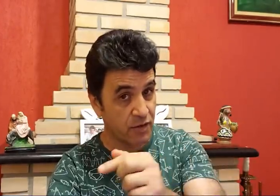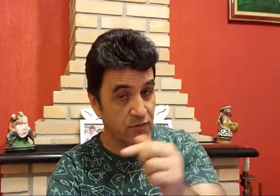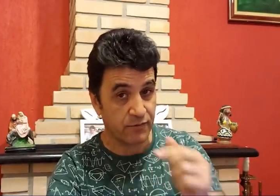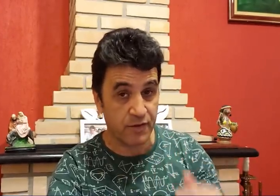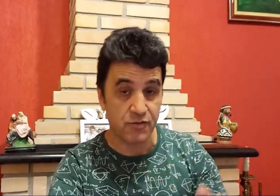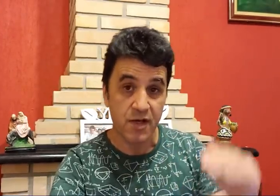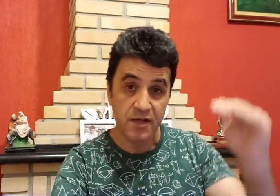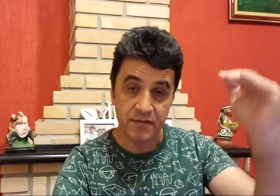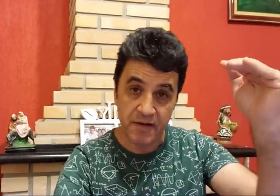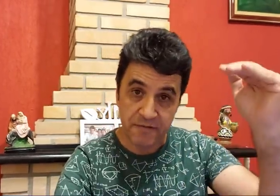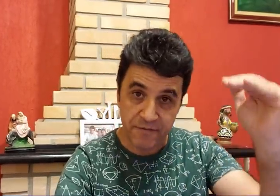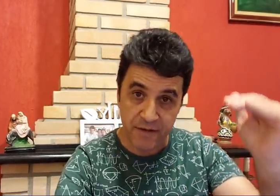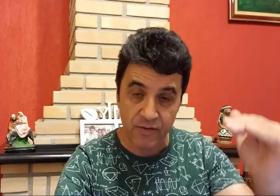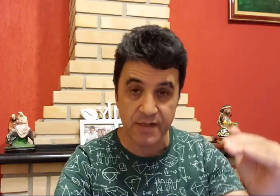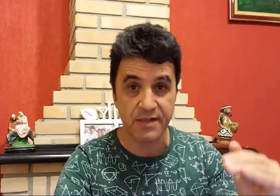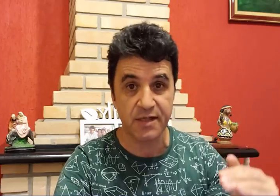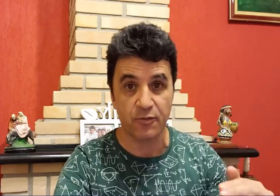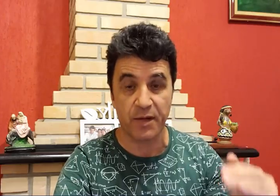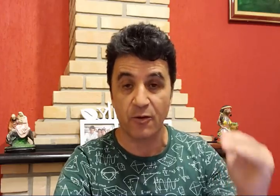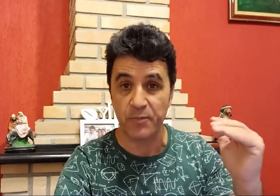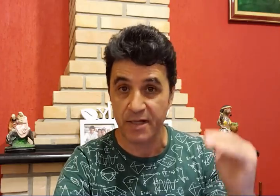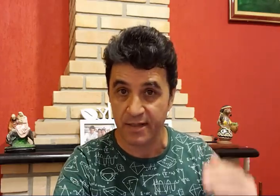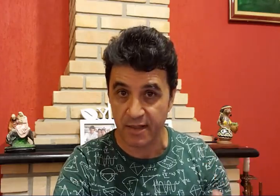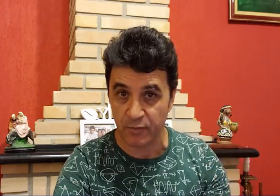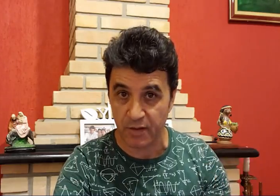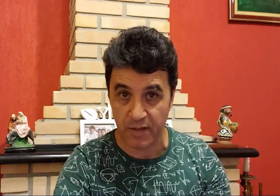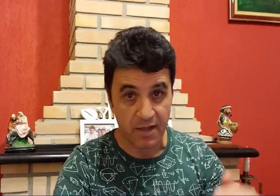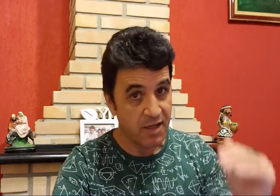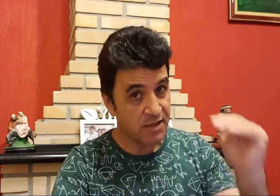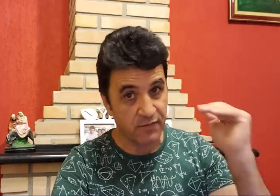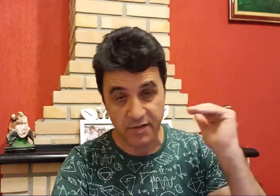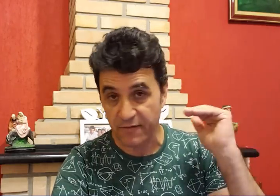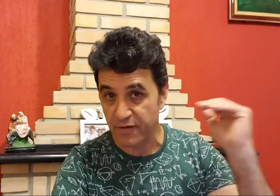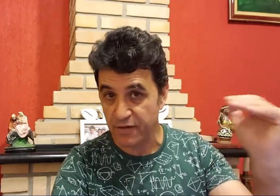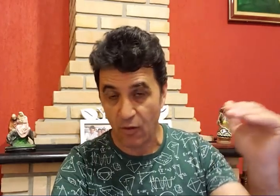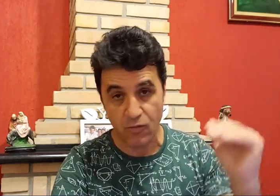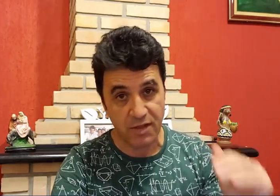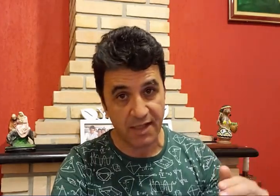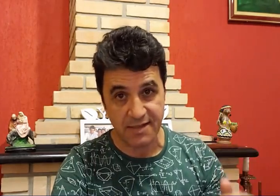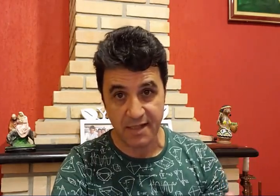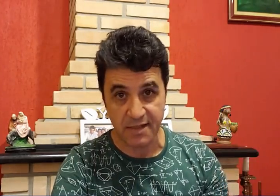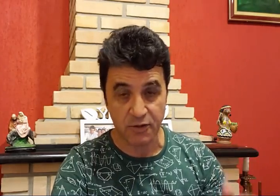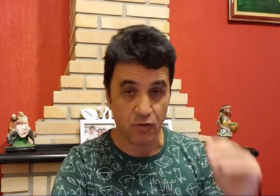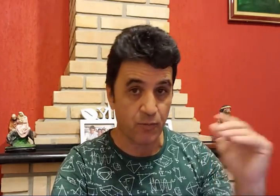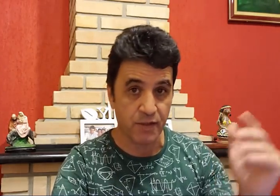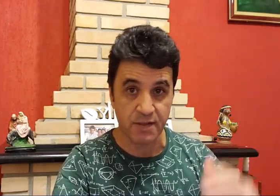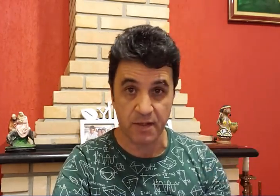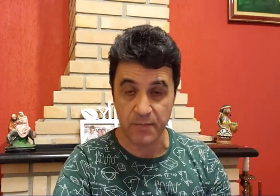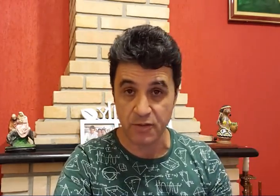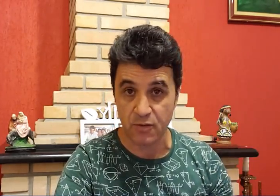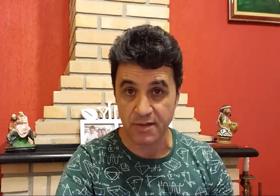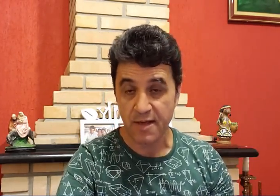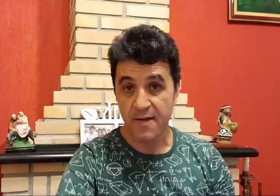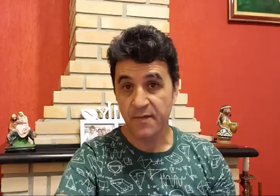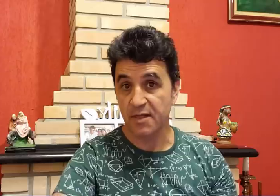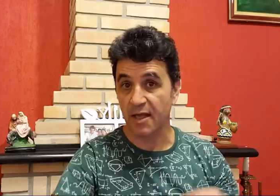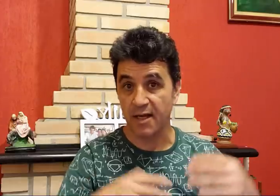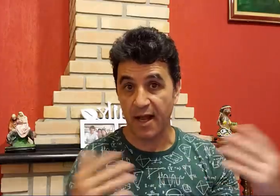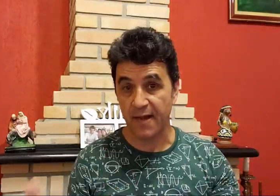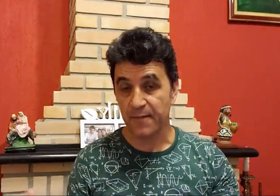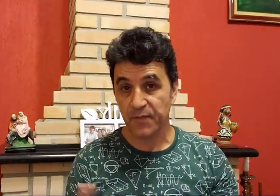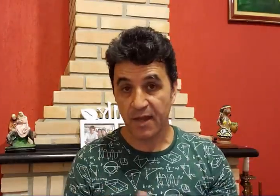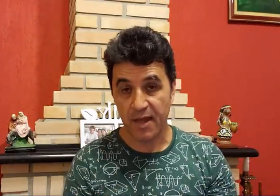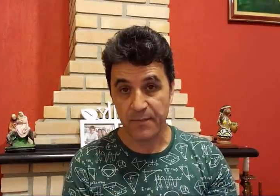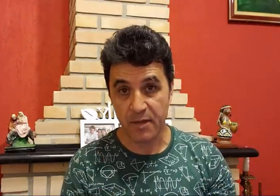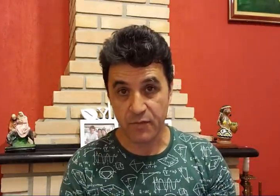você volte aqui no vídeo e verifique o requisito para não perder tempo também. Se você infringir algum daqueles requisitos, como por exemplo, tem pessoas que têm